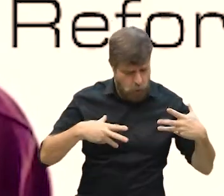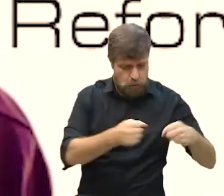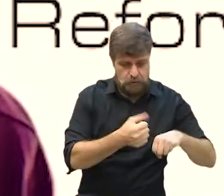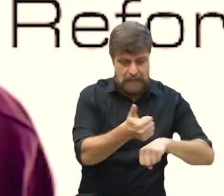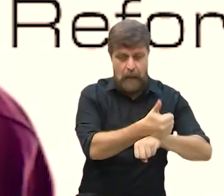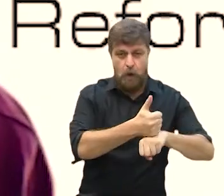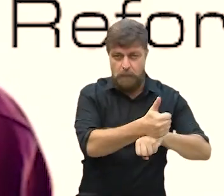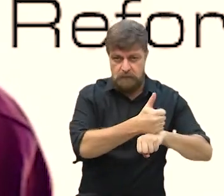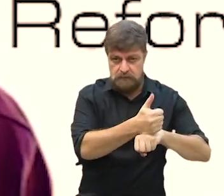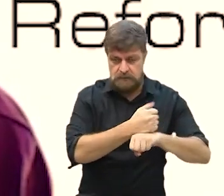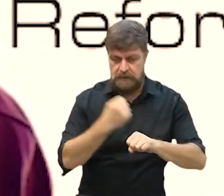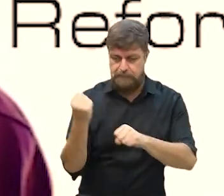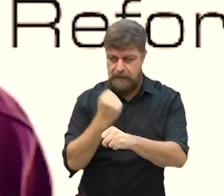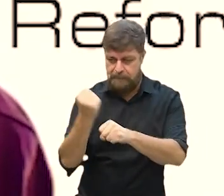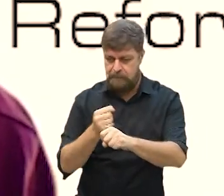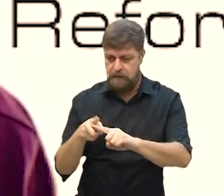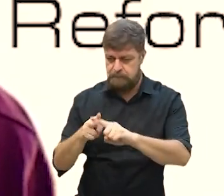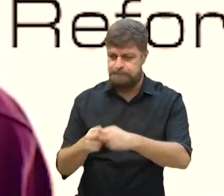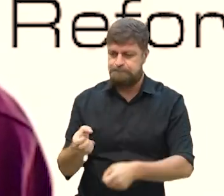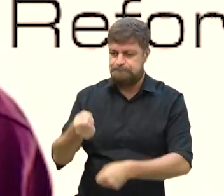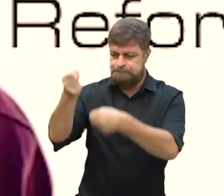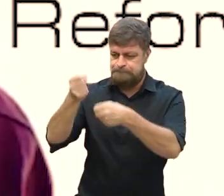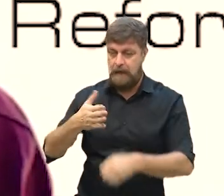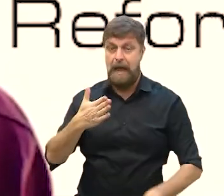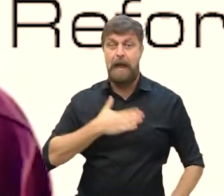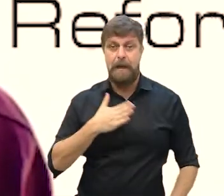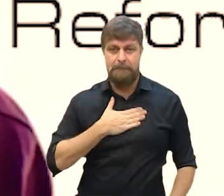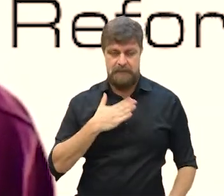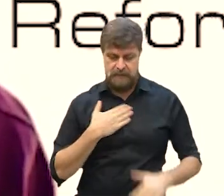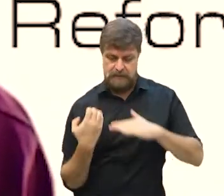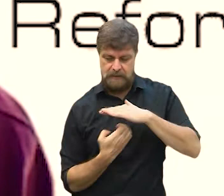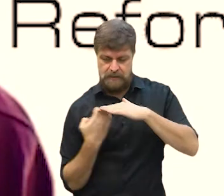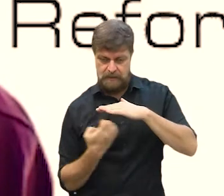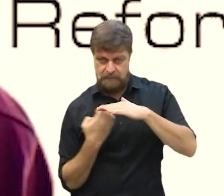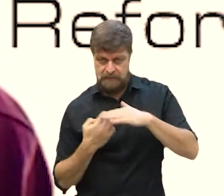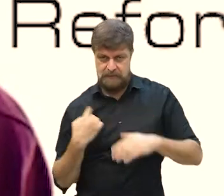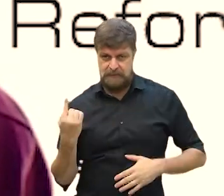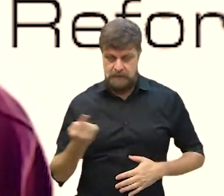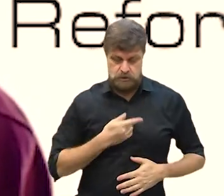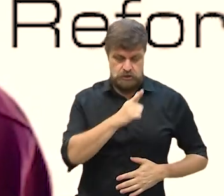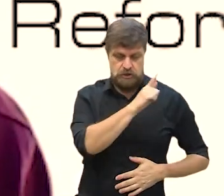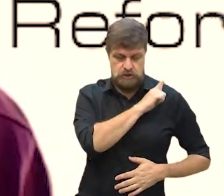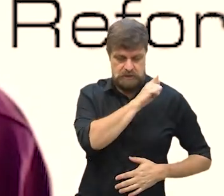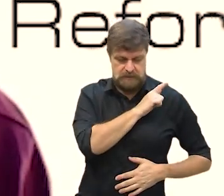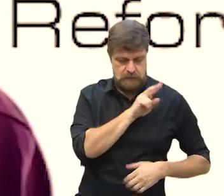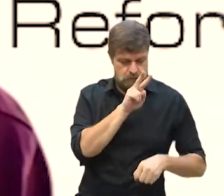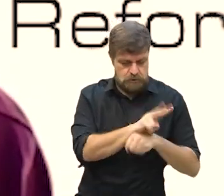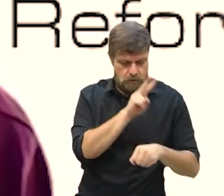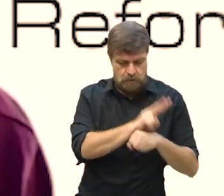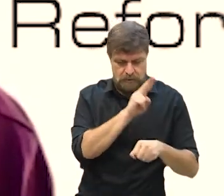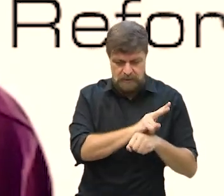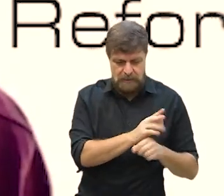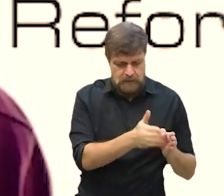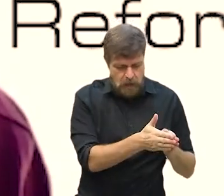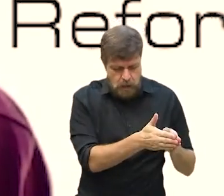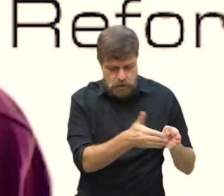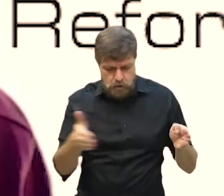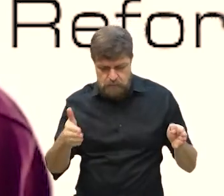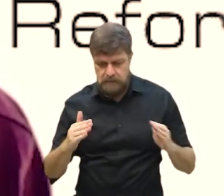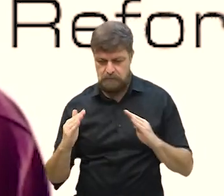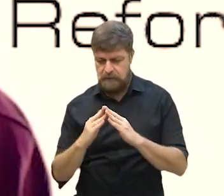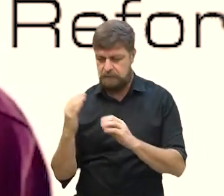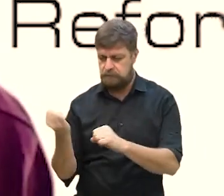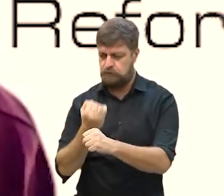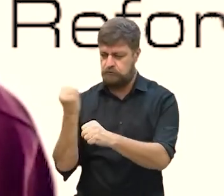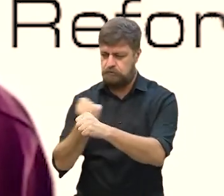responsabilidade da mão de obra é minha, é da DEDIC, e nós fazemos toda a gestão da construção, não só a mão